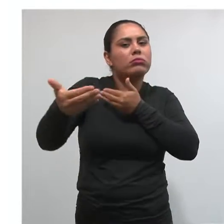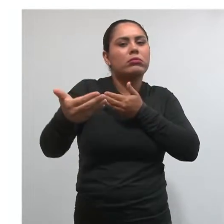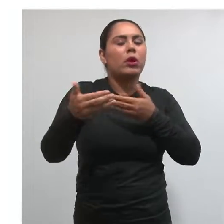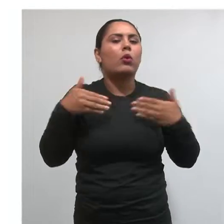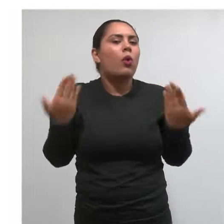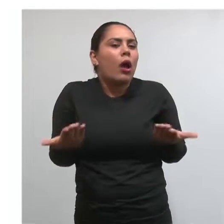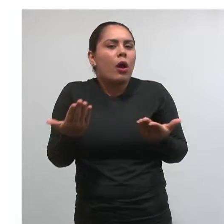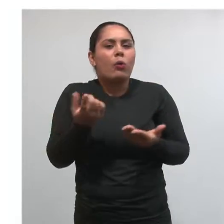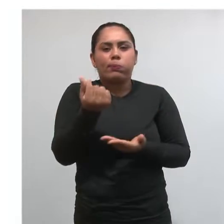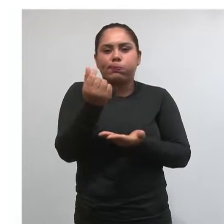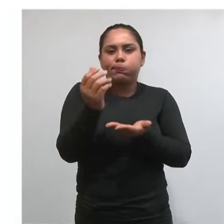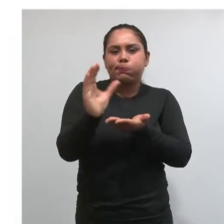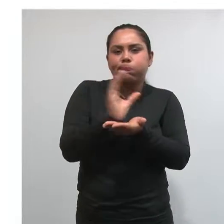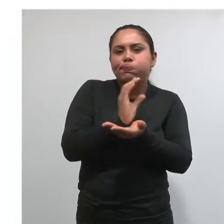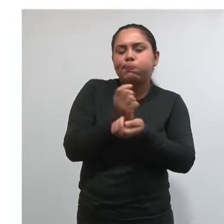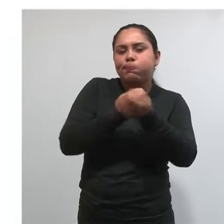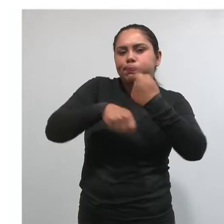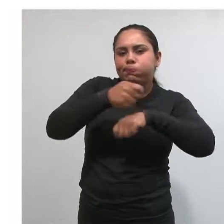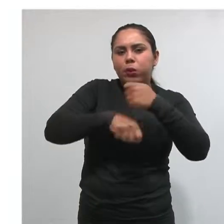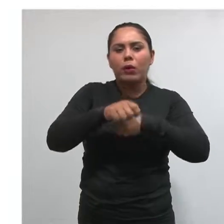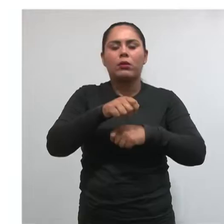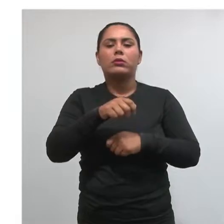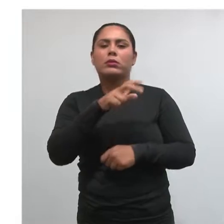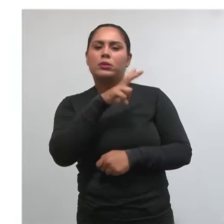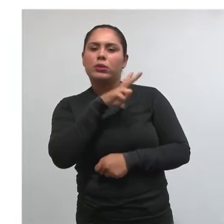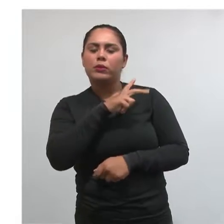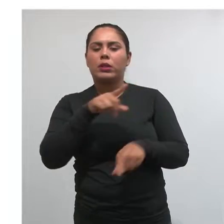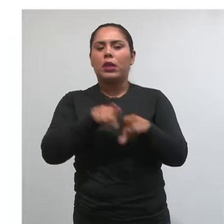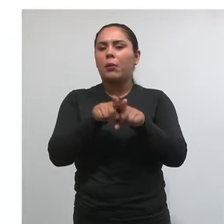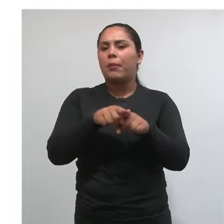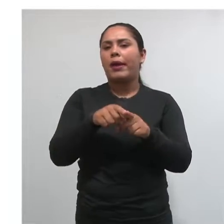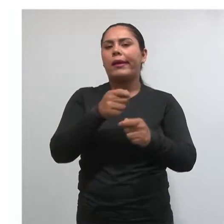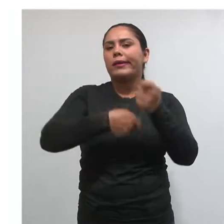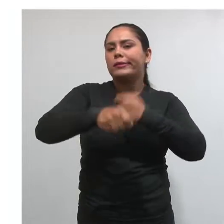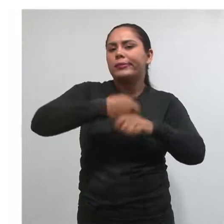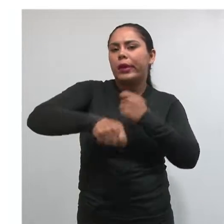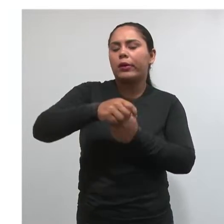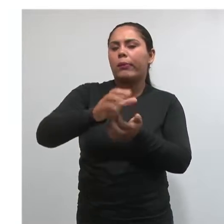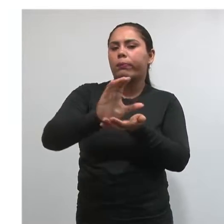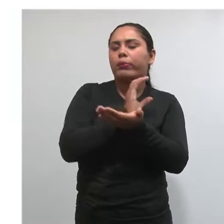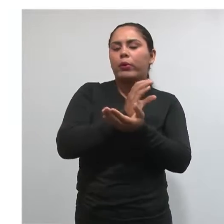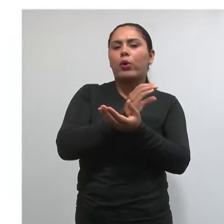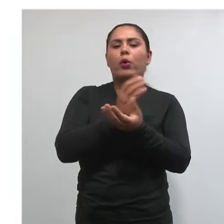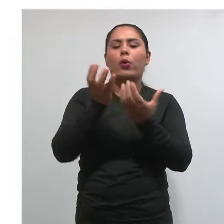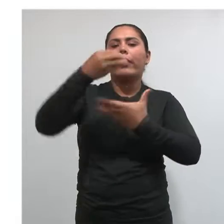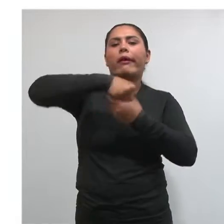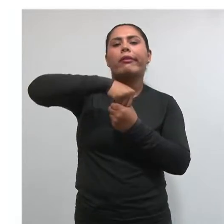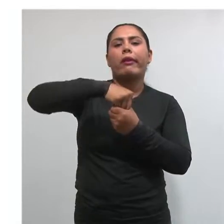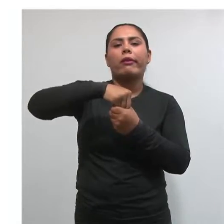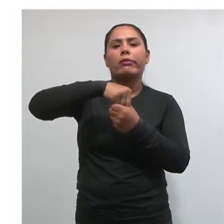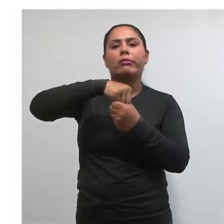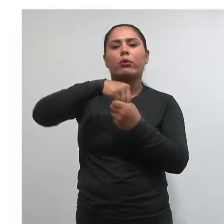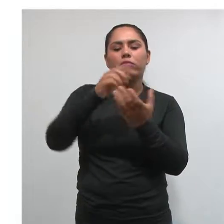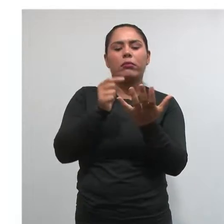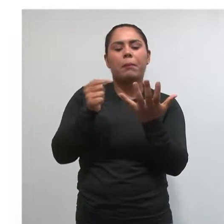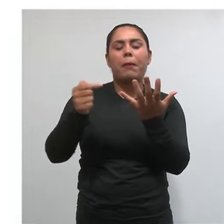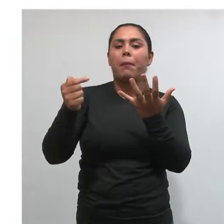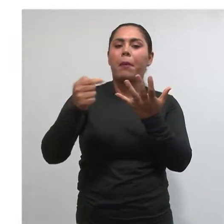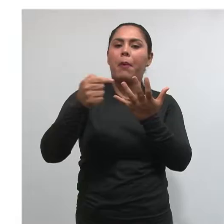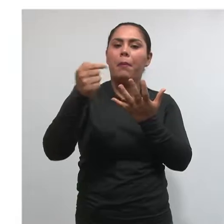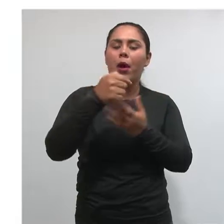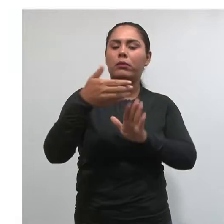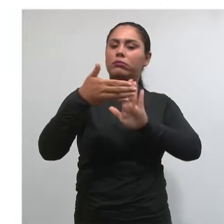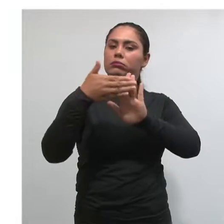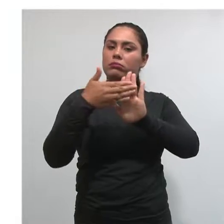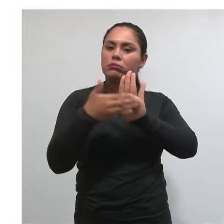o seu orçamento pessoal, né, recursos administrativos, o que está envolvido nessa proposta. E